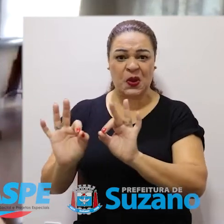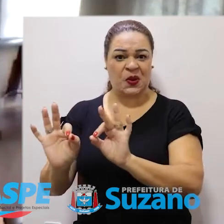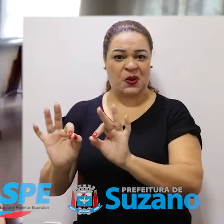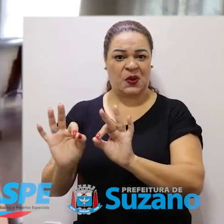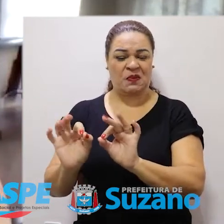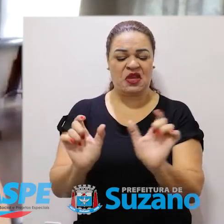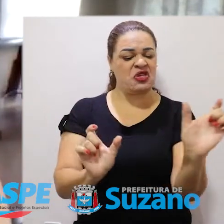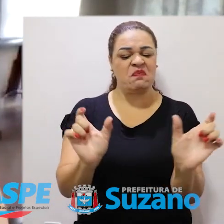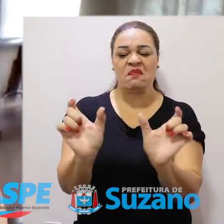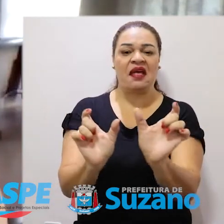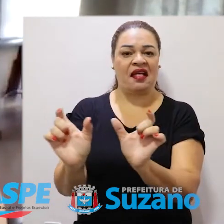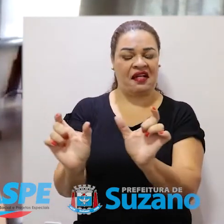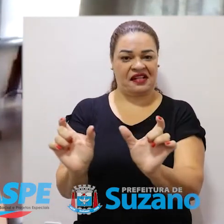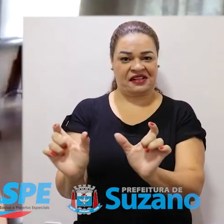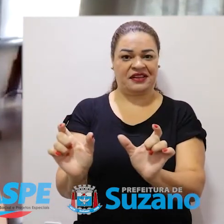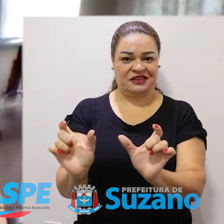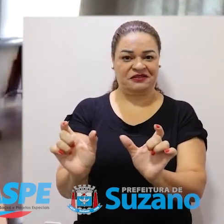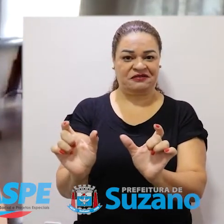organizacional, né?